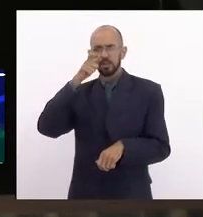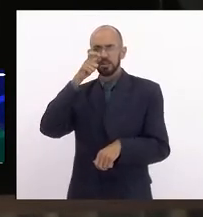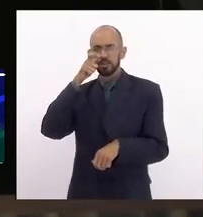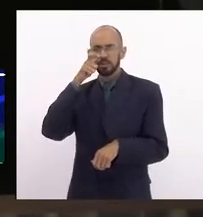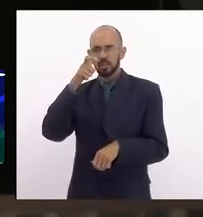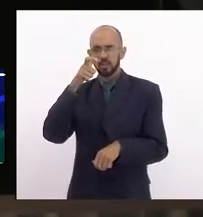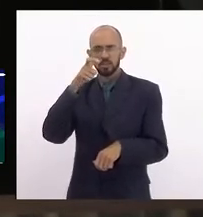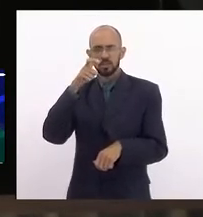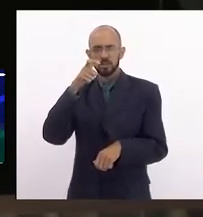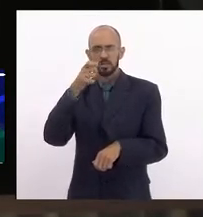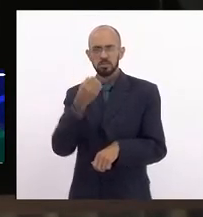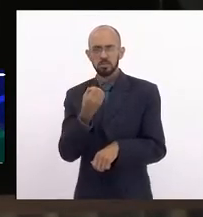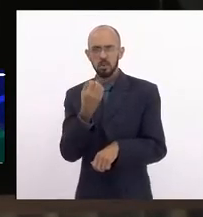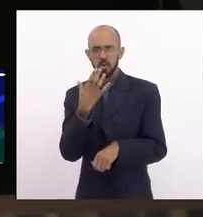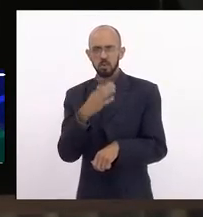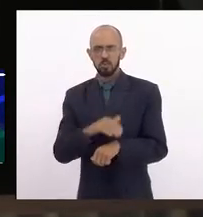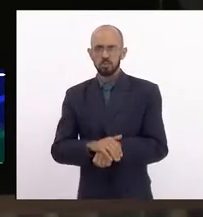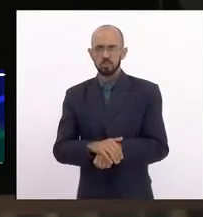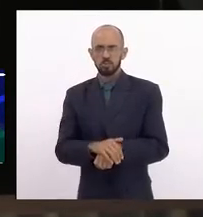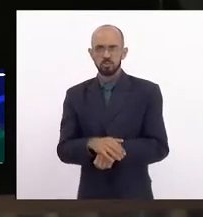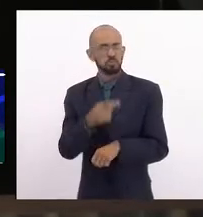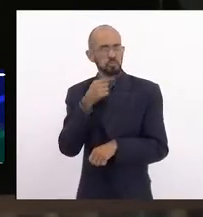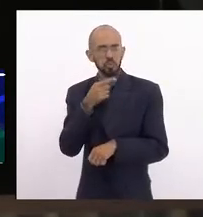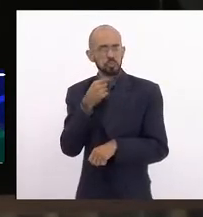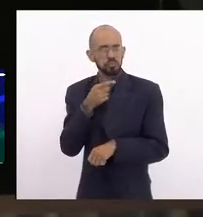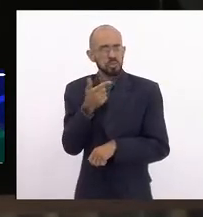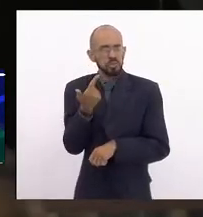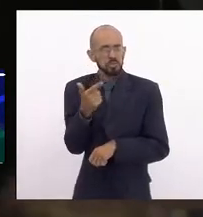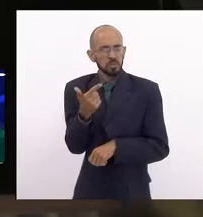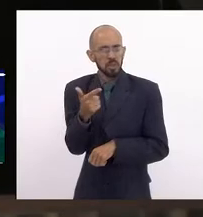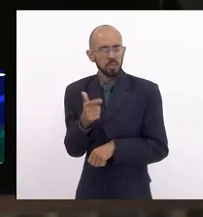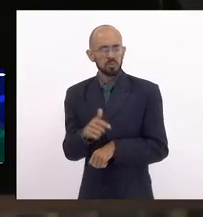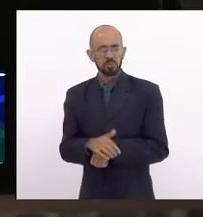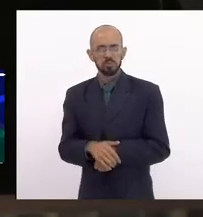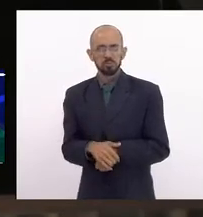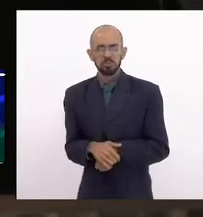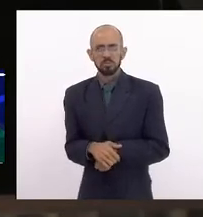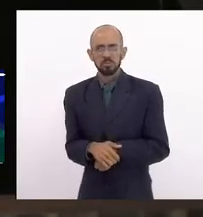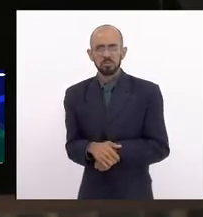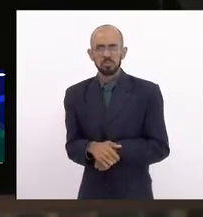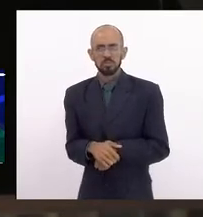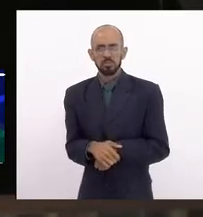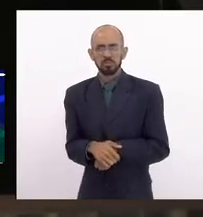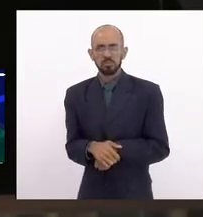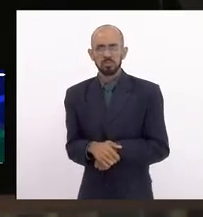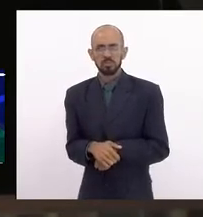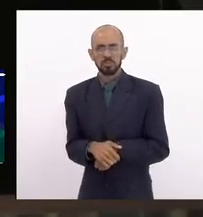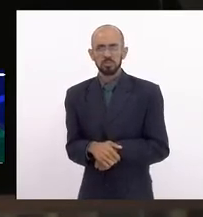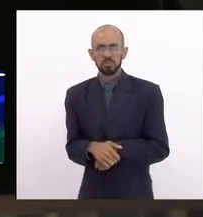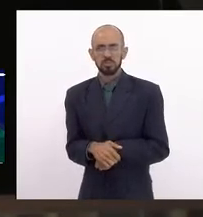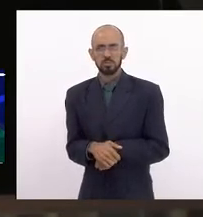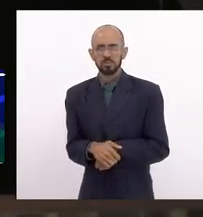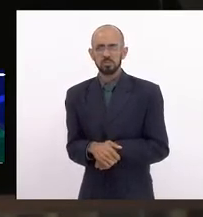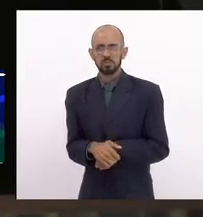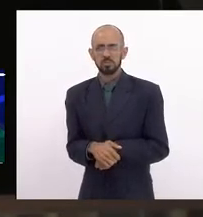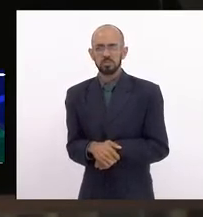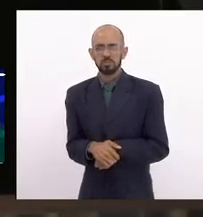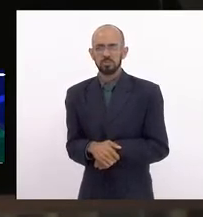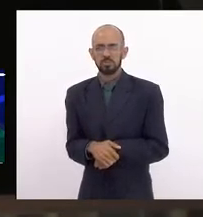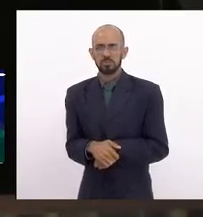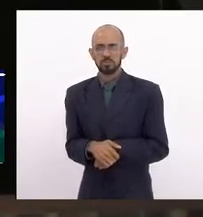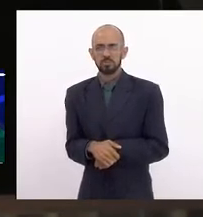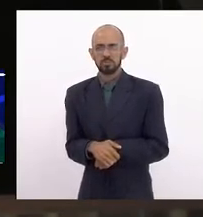intenções Eu não duvido disso e é isso mesmo